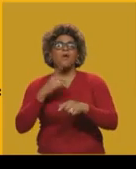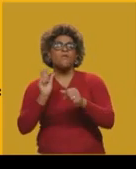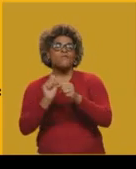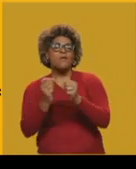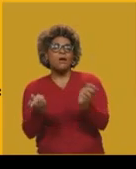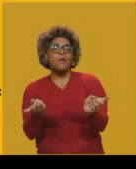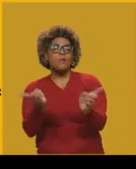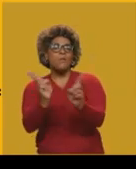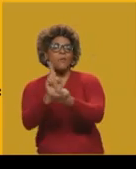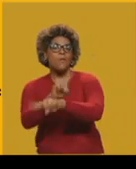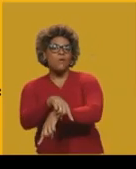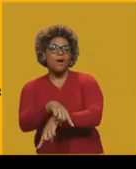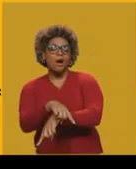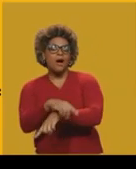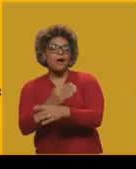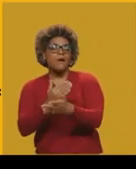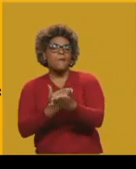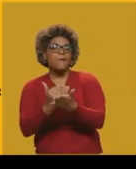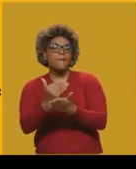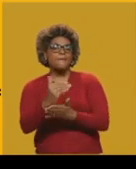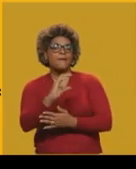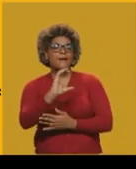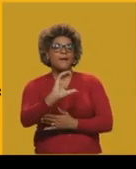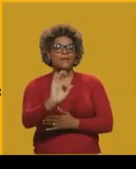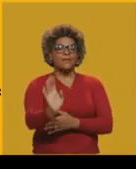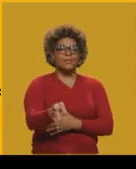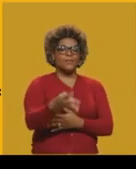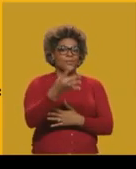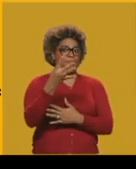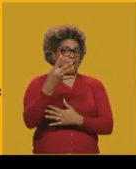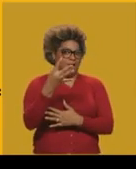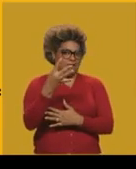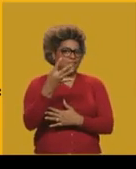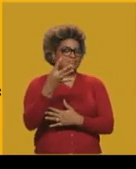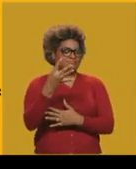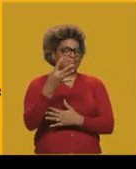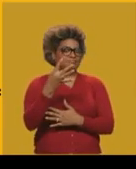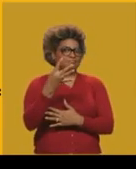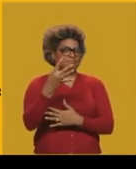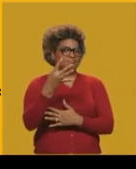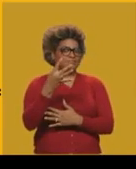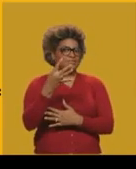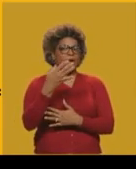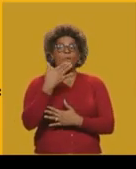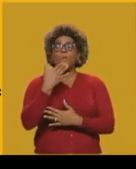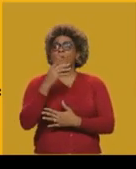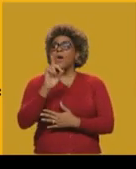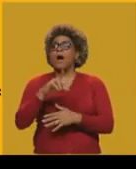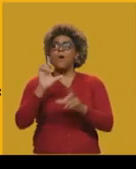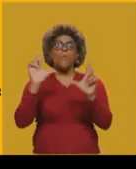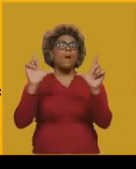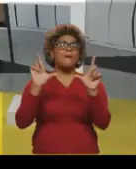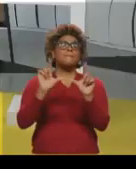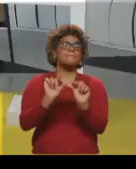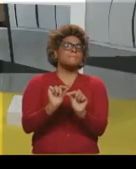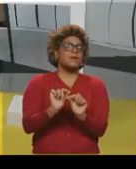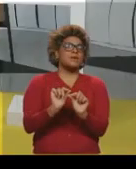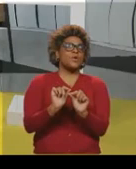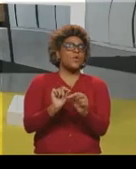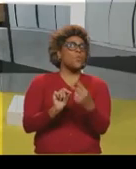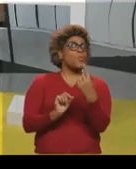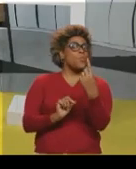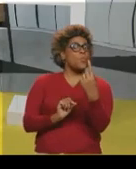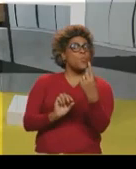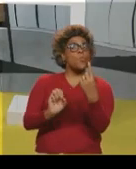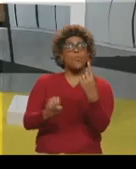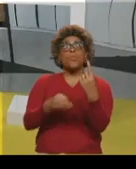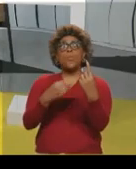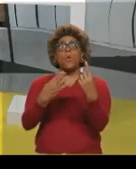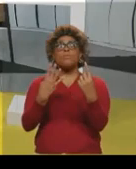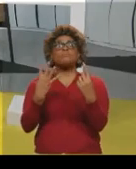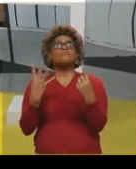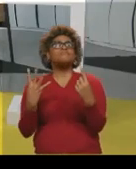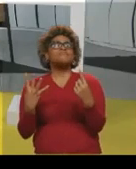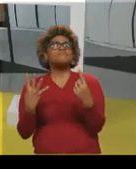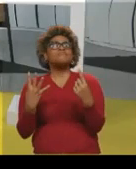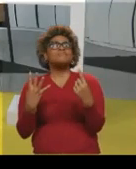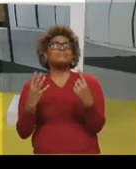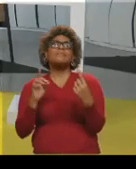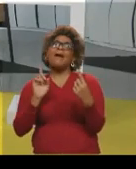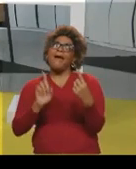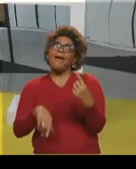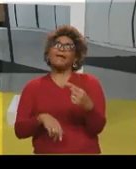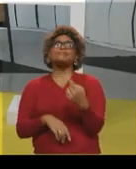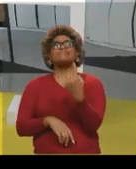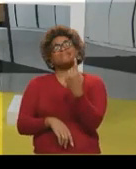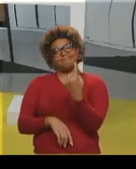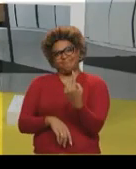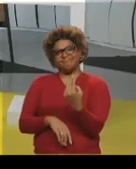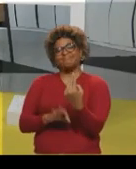começando no carbono 4. E isso, qual que é menor? 1 ou 4? O 1. Então, ele vai começar do